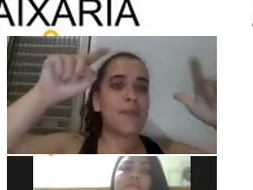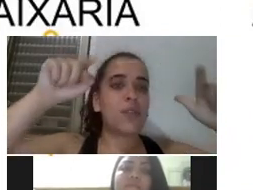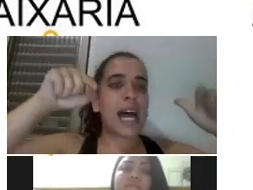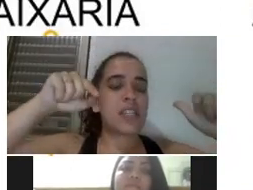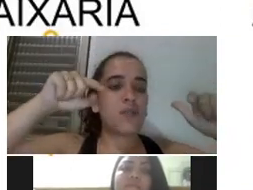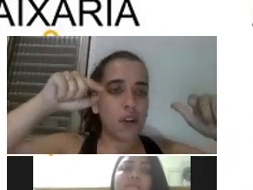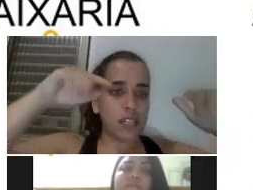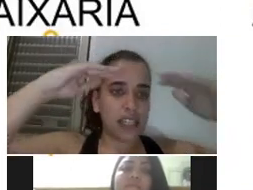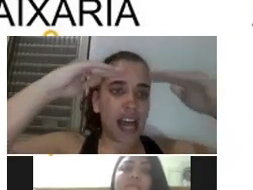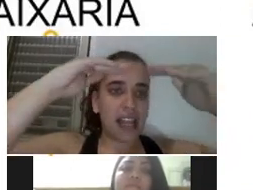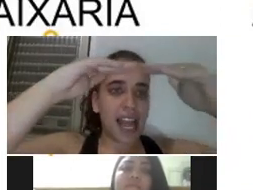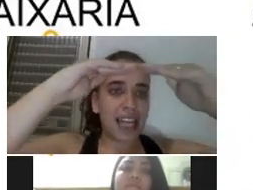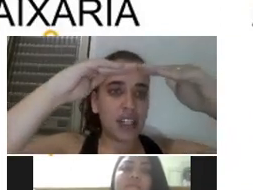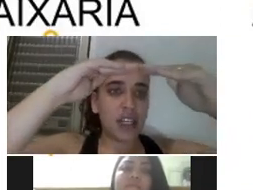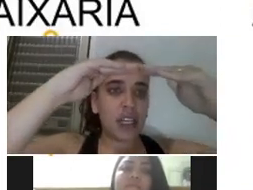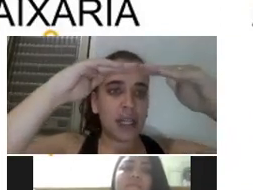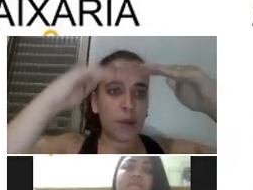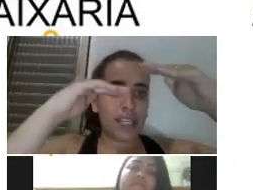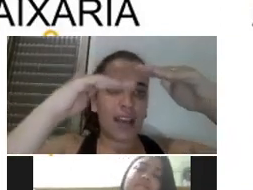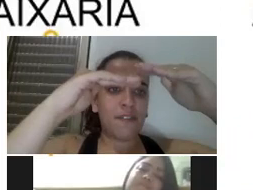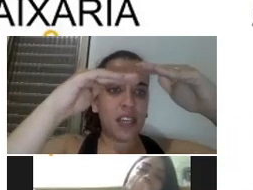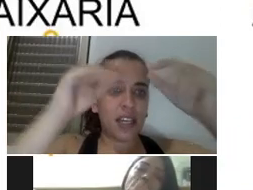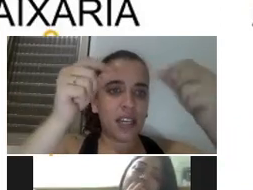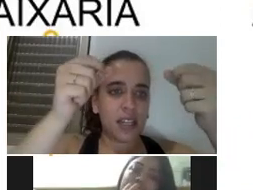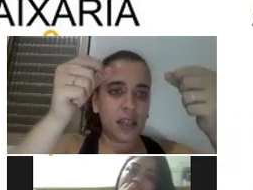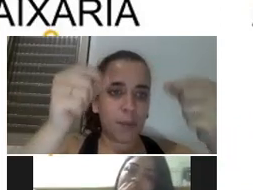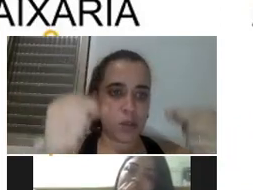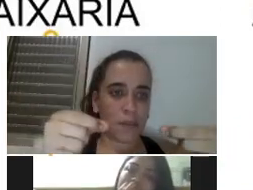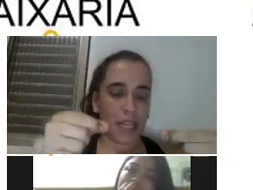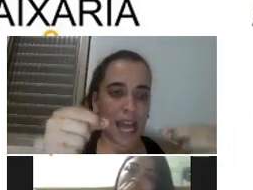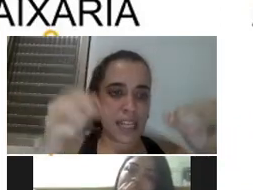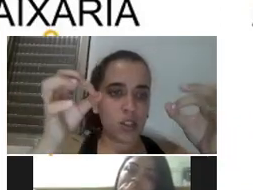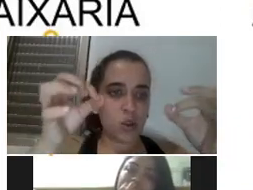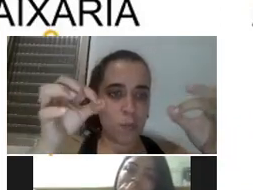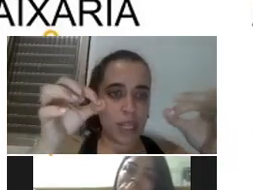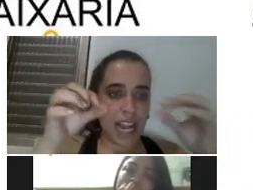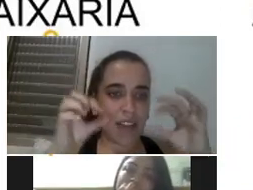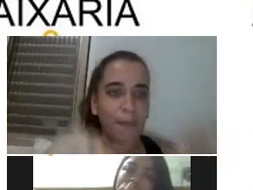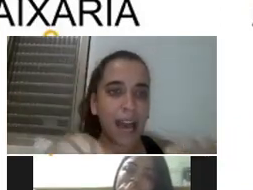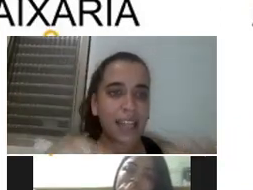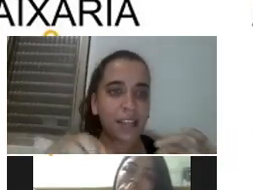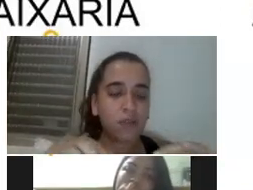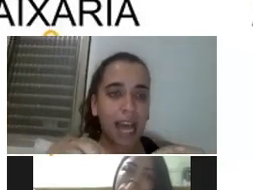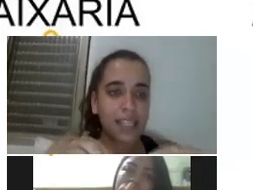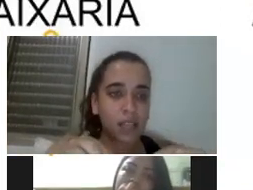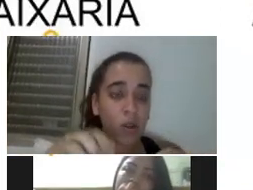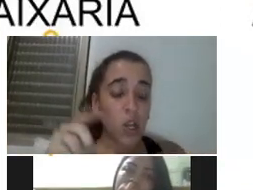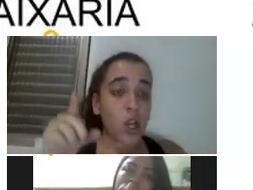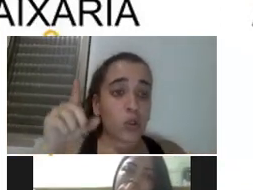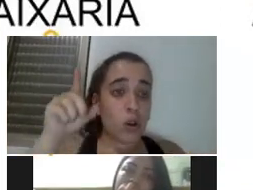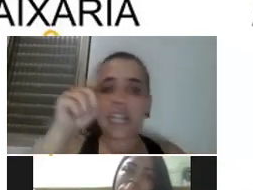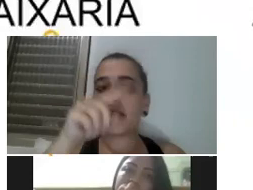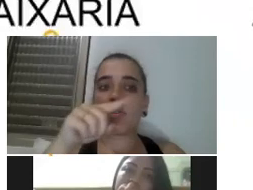o caminho das forças, a laje, depois a viga, depois os pilares, e o pilar vai amarrar na